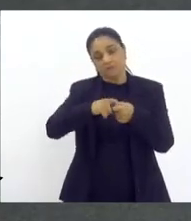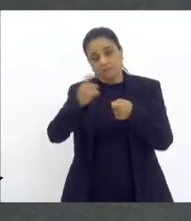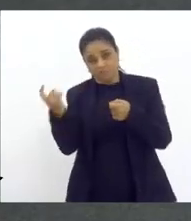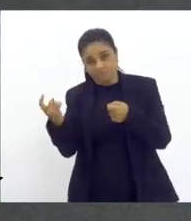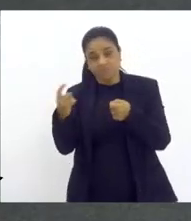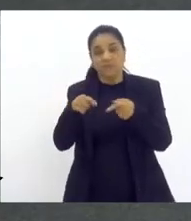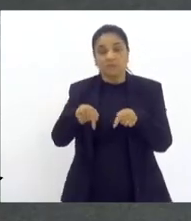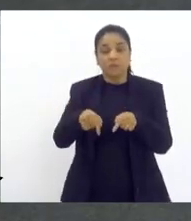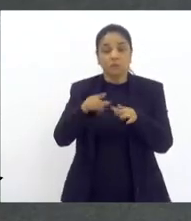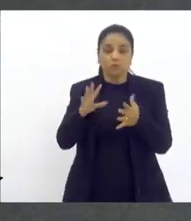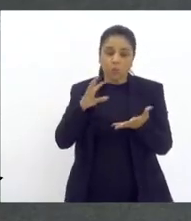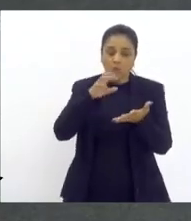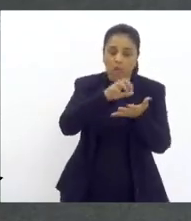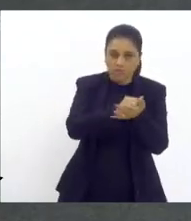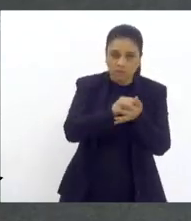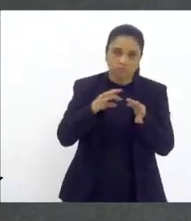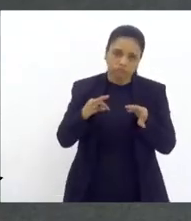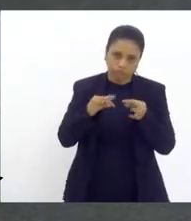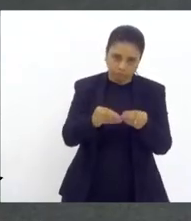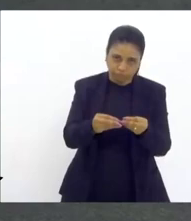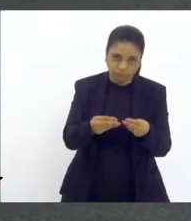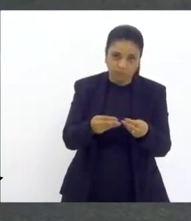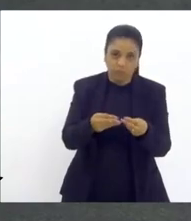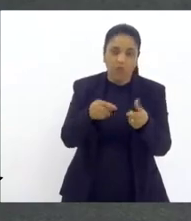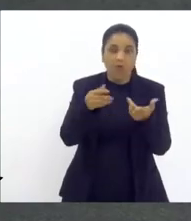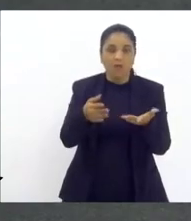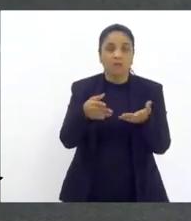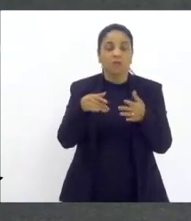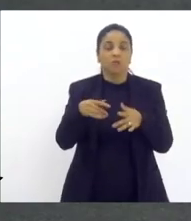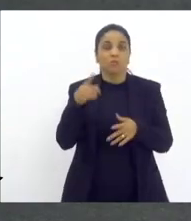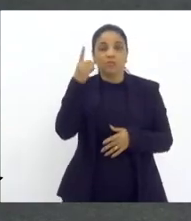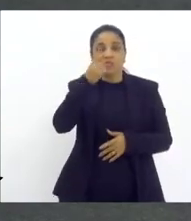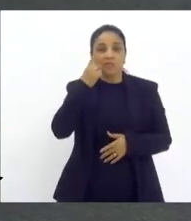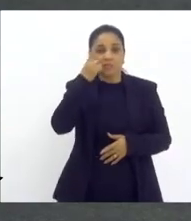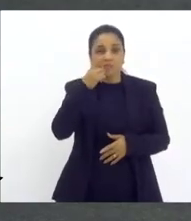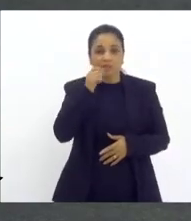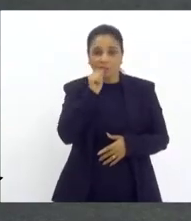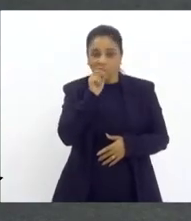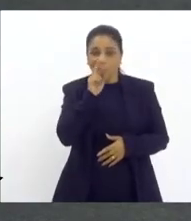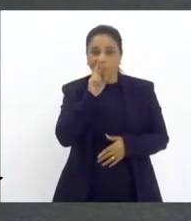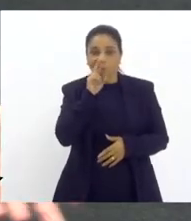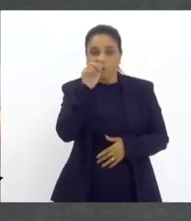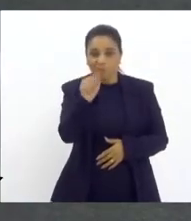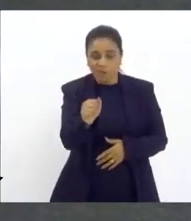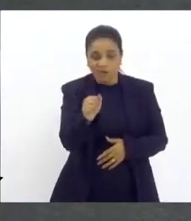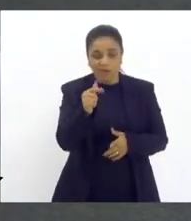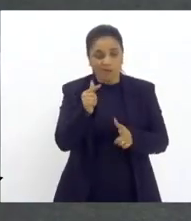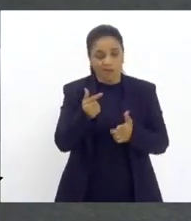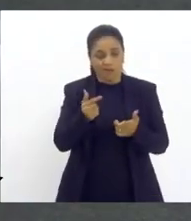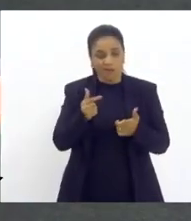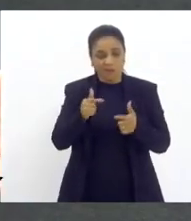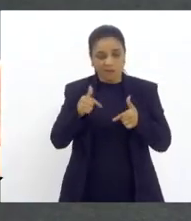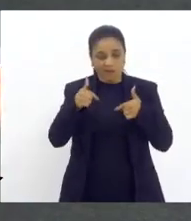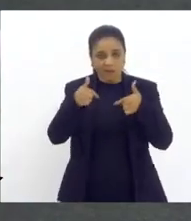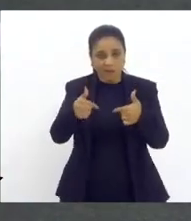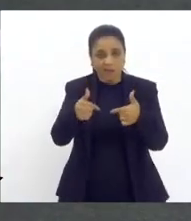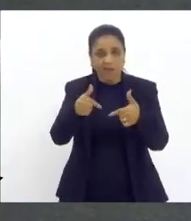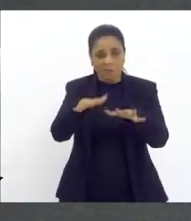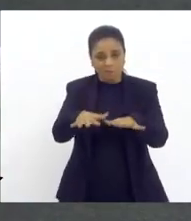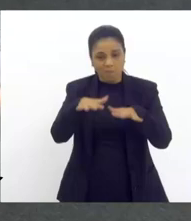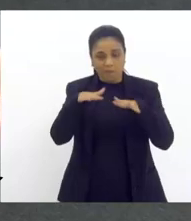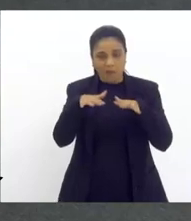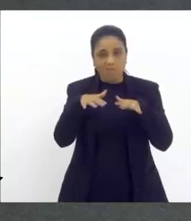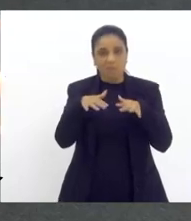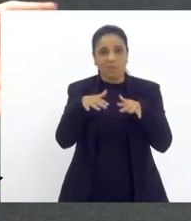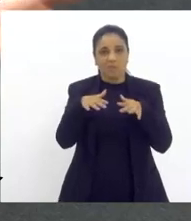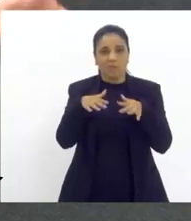vem aqui fazer é esse tipo de ação que tá jogando o Parlamento na lama